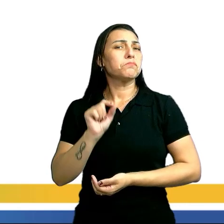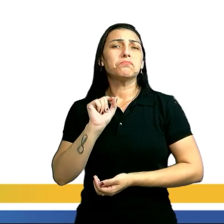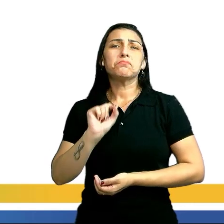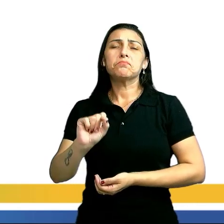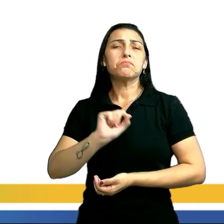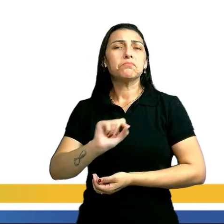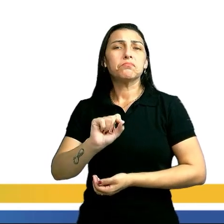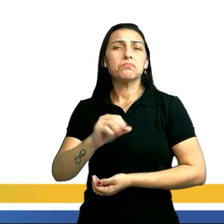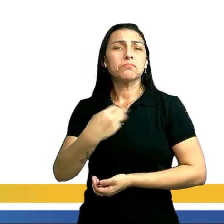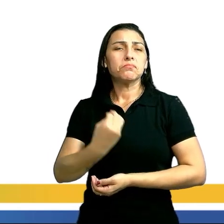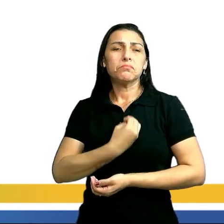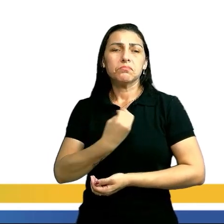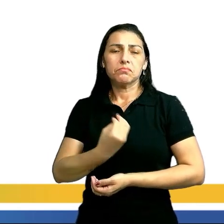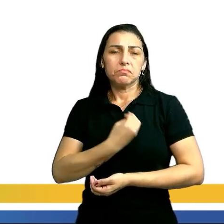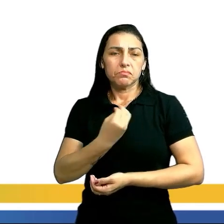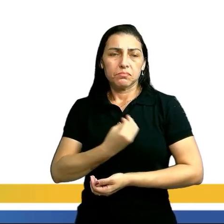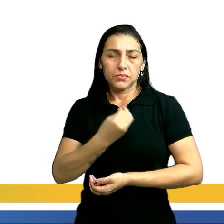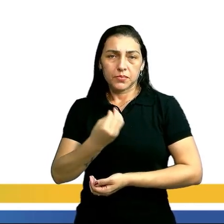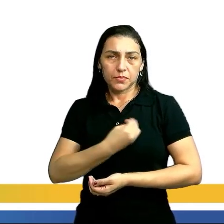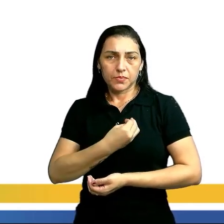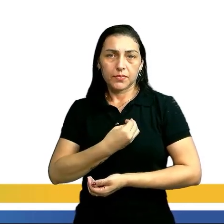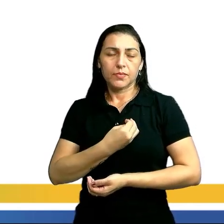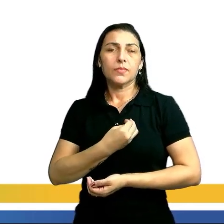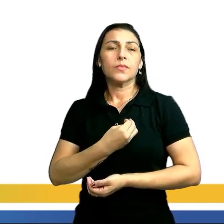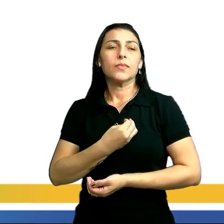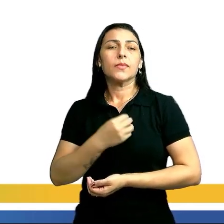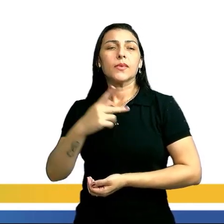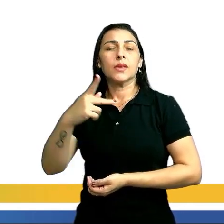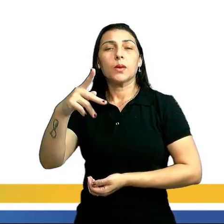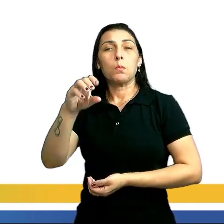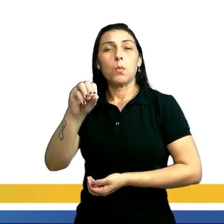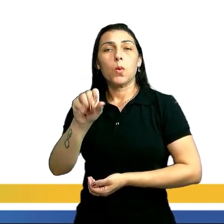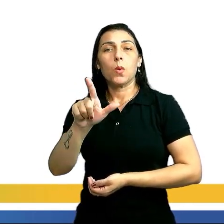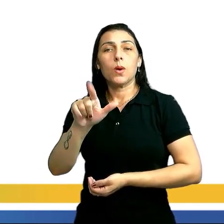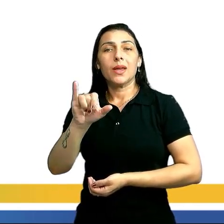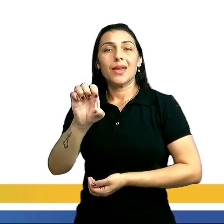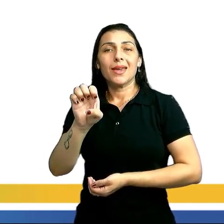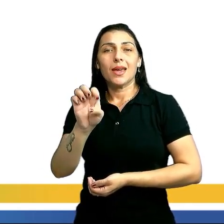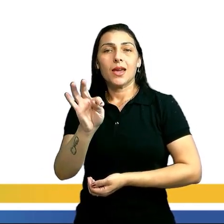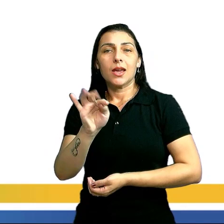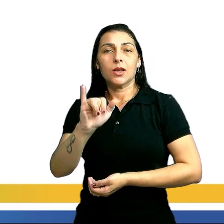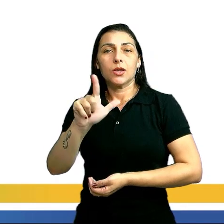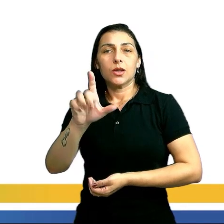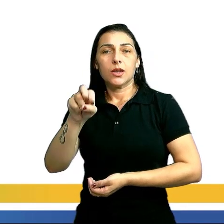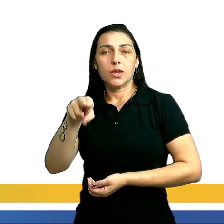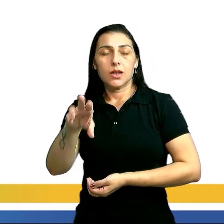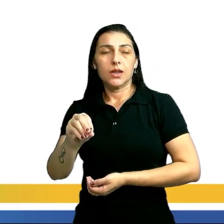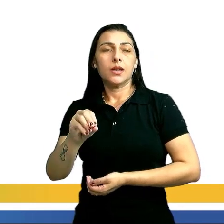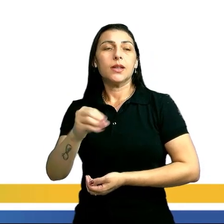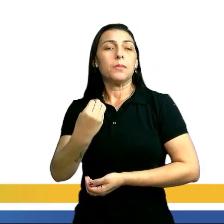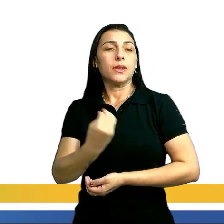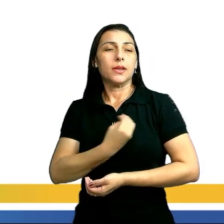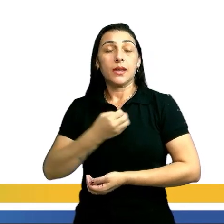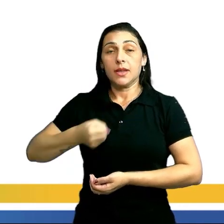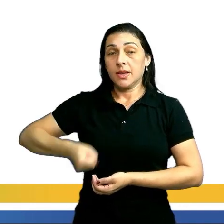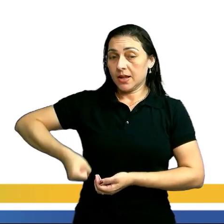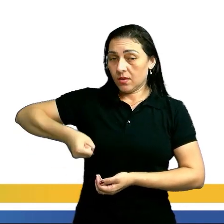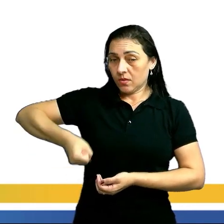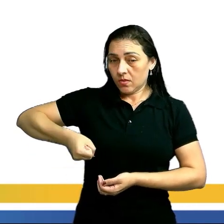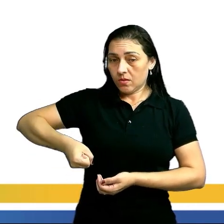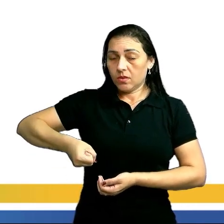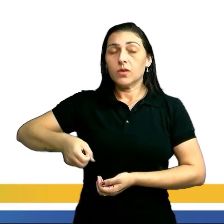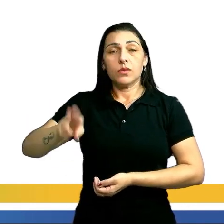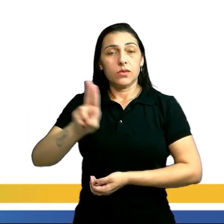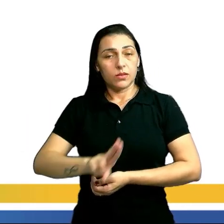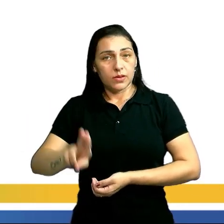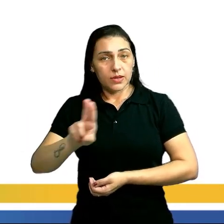Então, outro exemplo aí de polímero é o polietileno, que ele está presente em sacolas, que nós